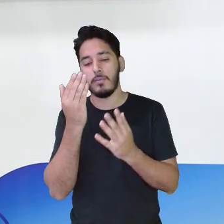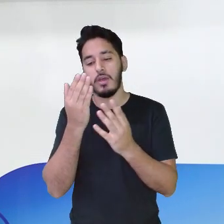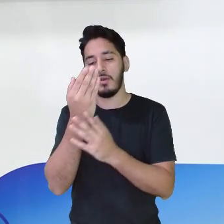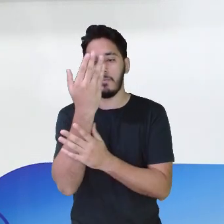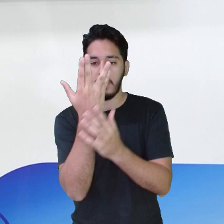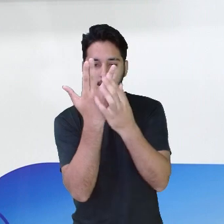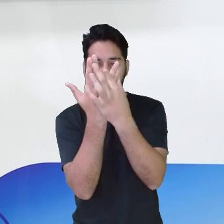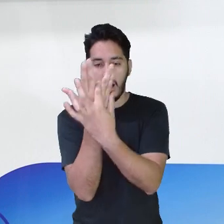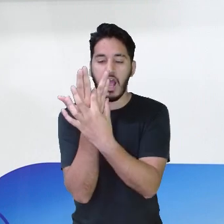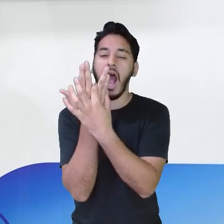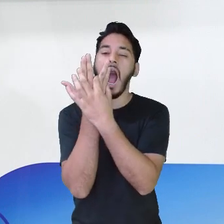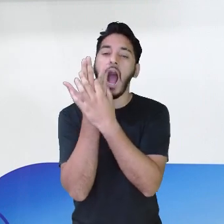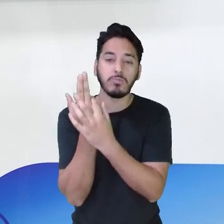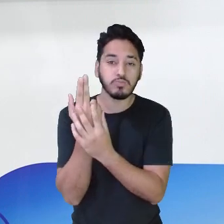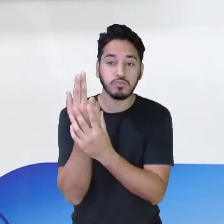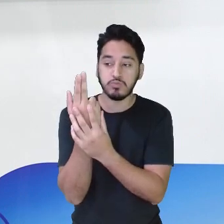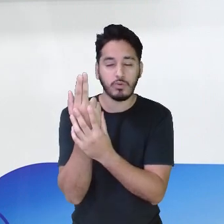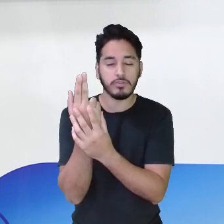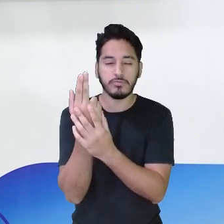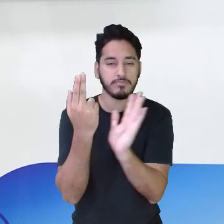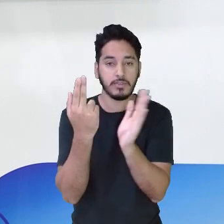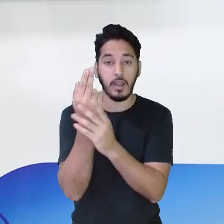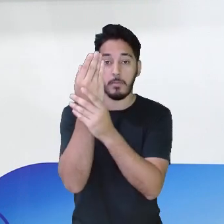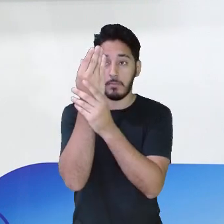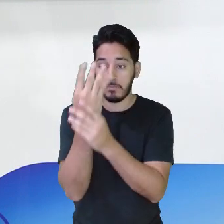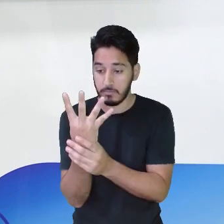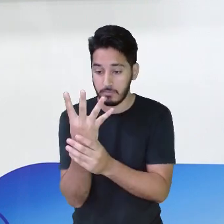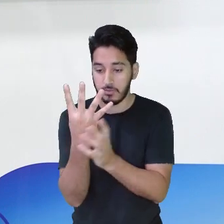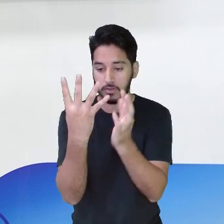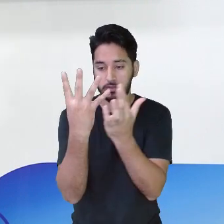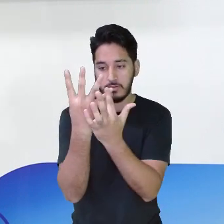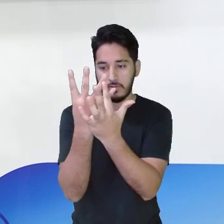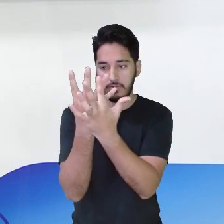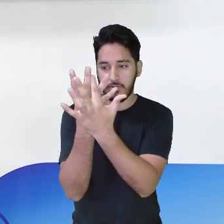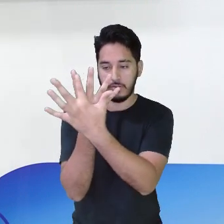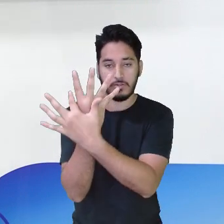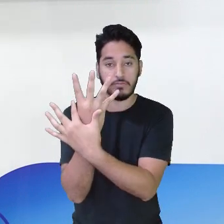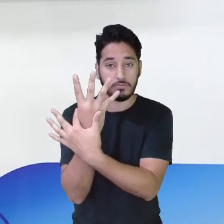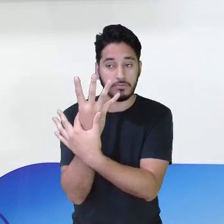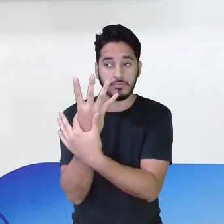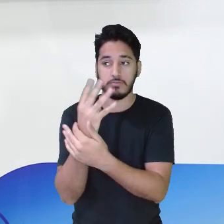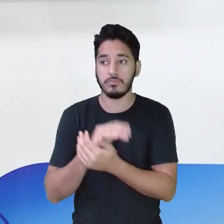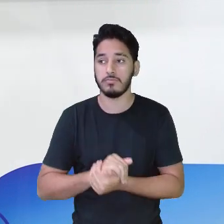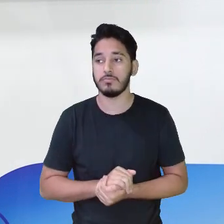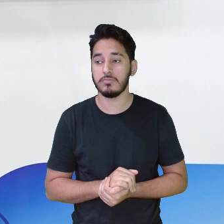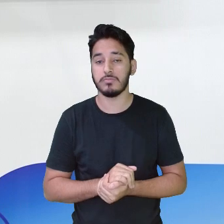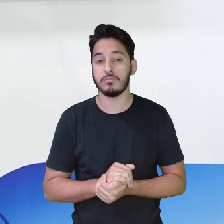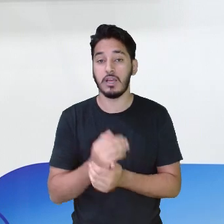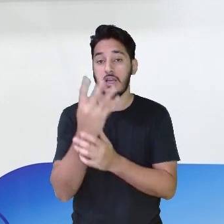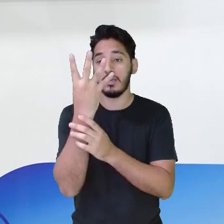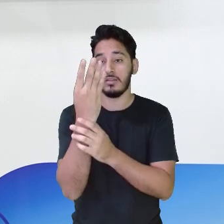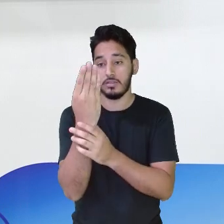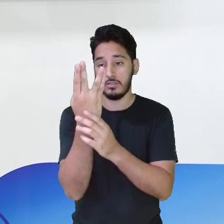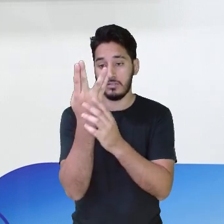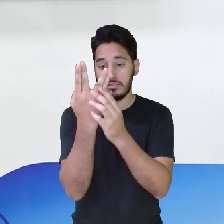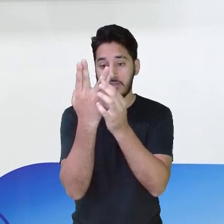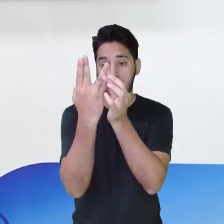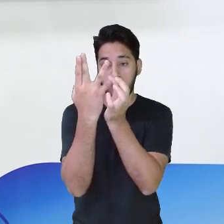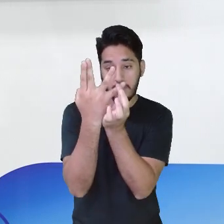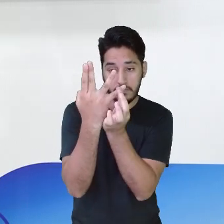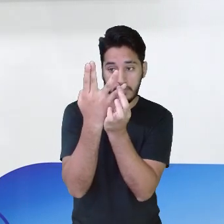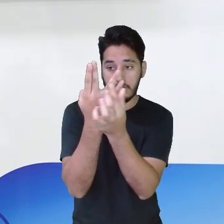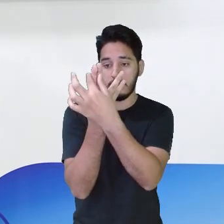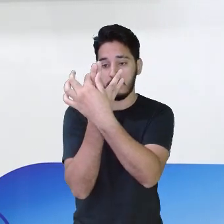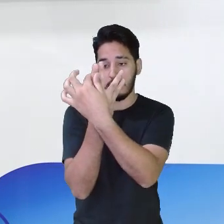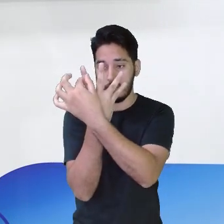do chocolate todo, ela dividiu a metade na metade. Ela dividiu esse meio em